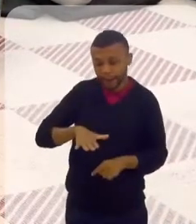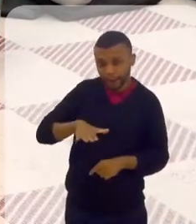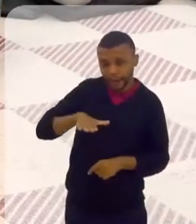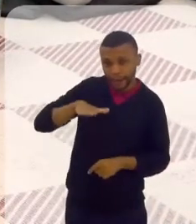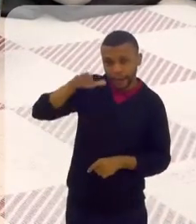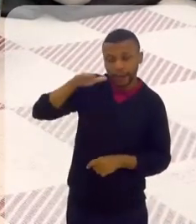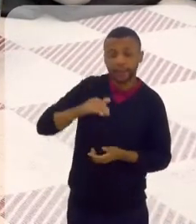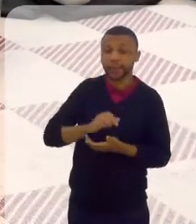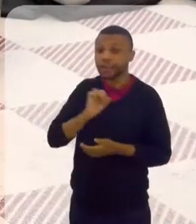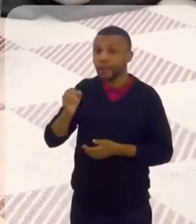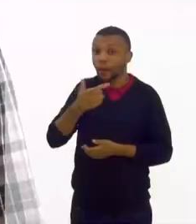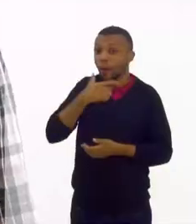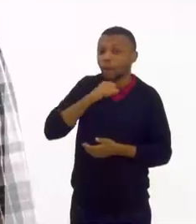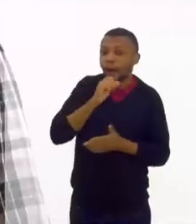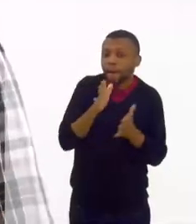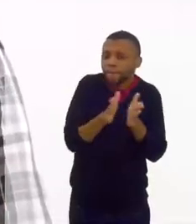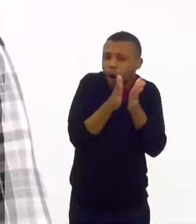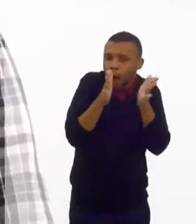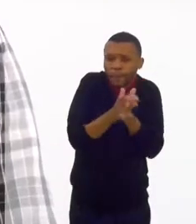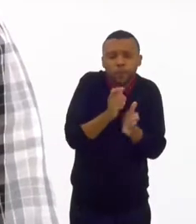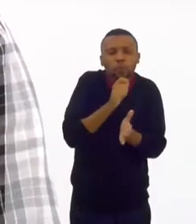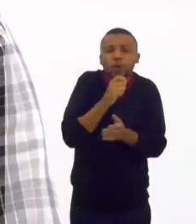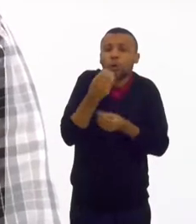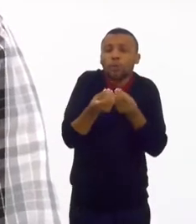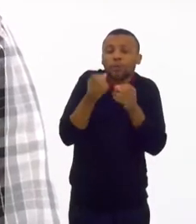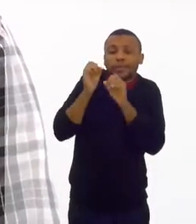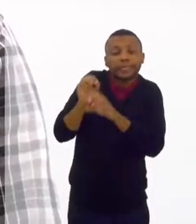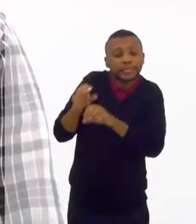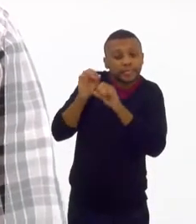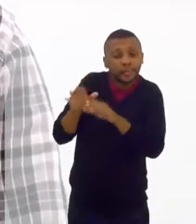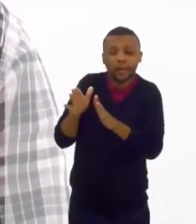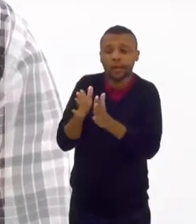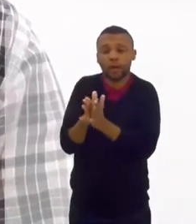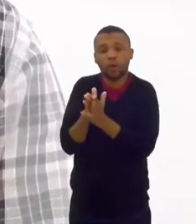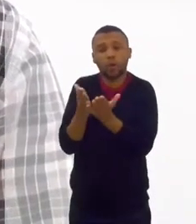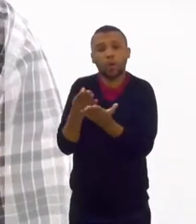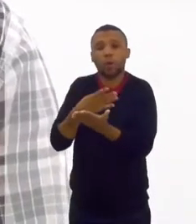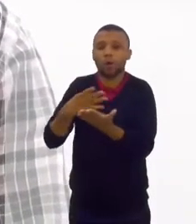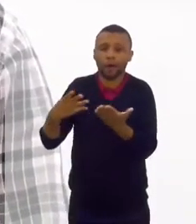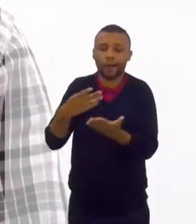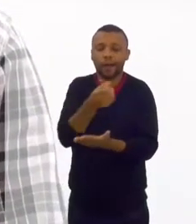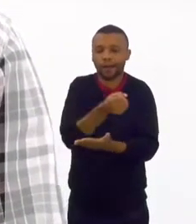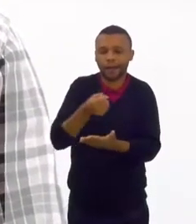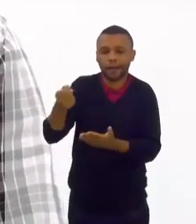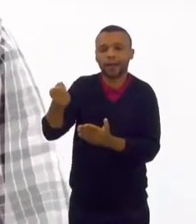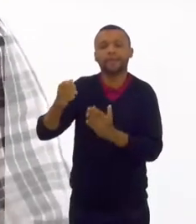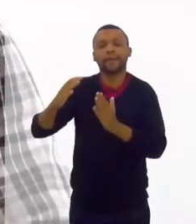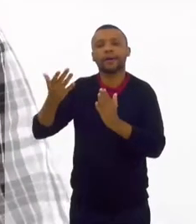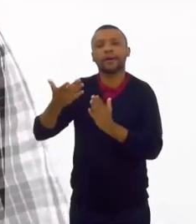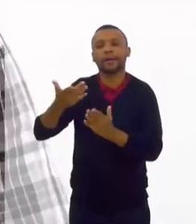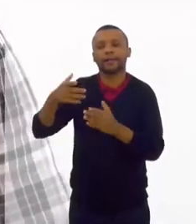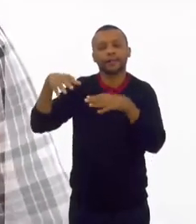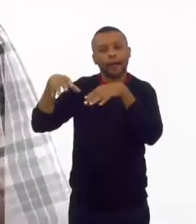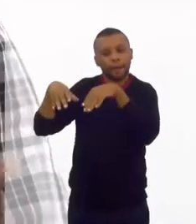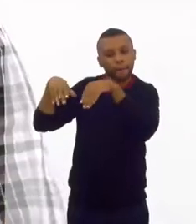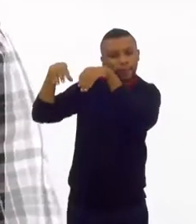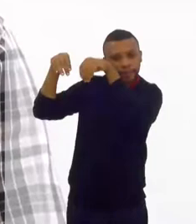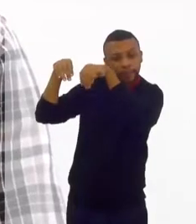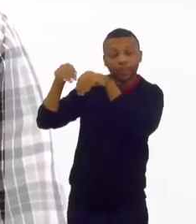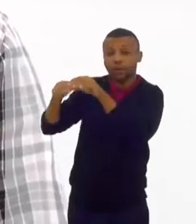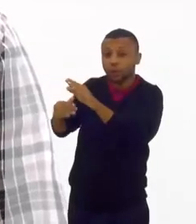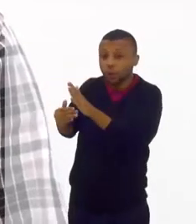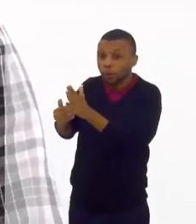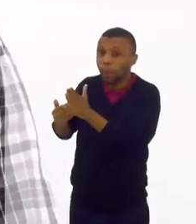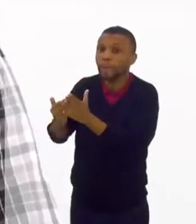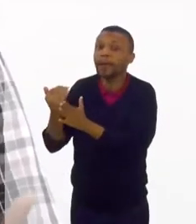sheikh, quando o pai não tem condições para ensiná-lo ao Corão, vai levar um sheikh, geralmente no bairro, na mesquita, e aí ele começa a